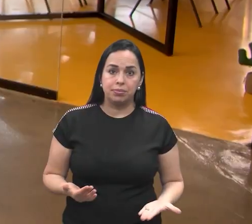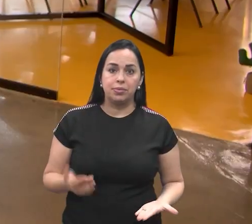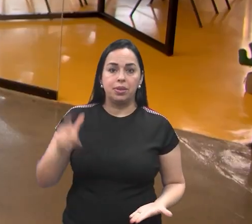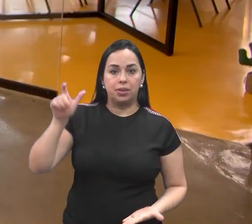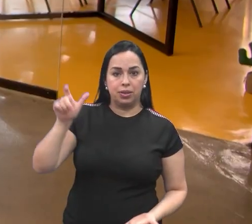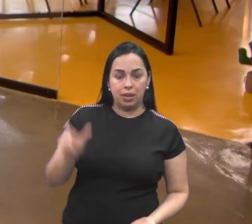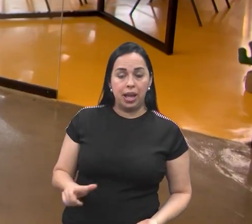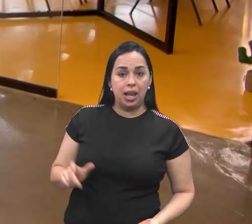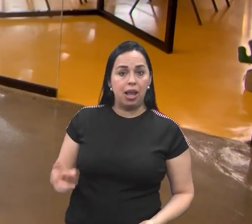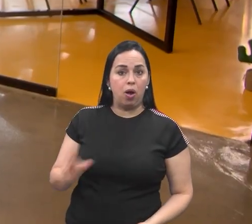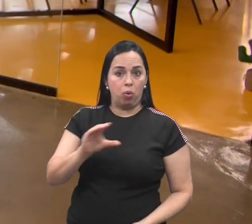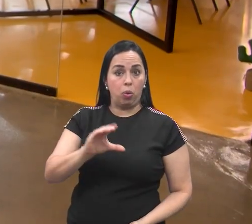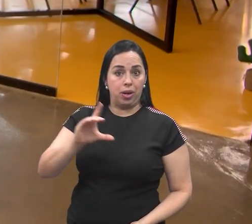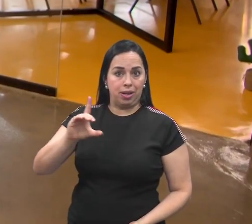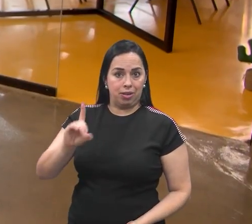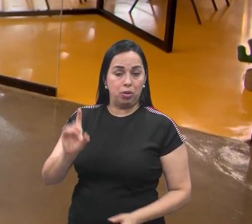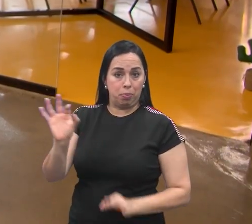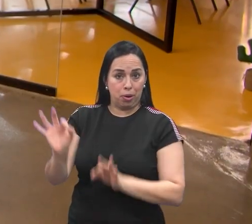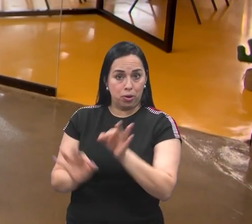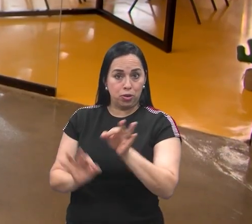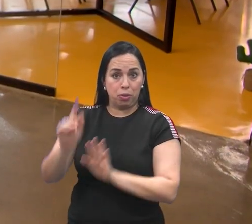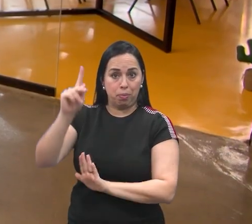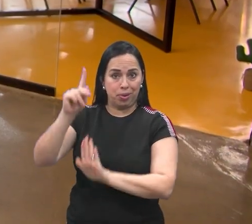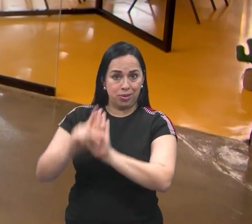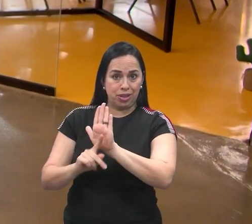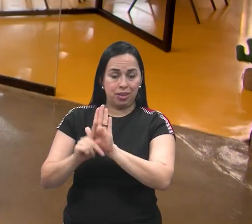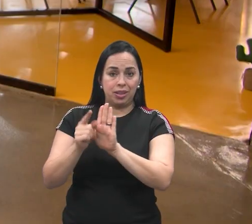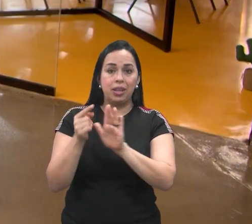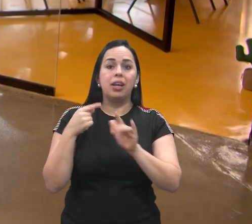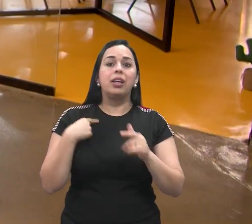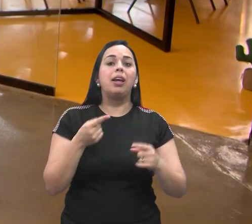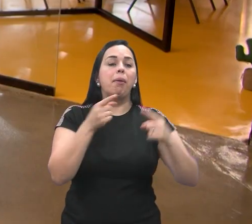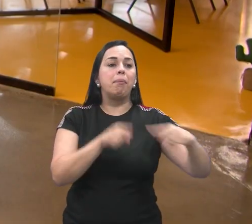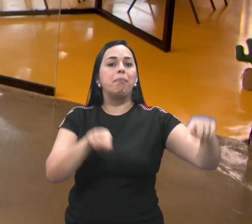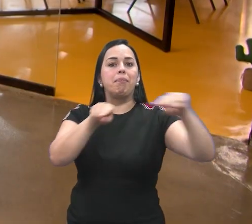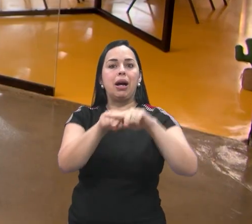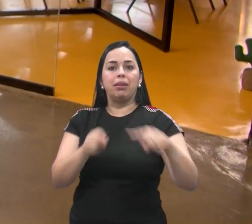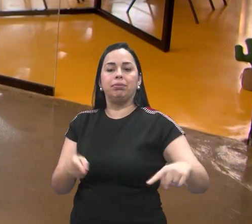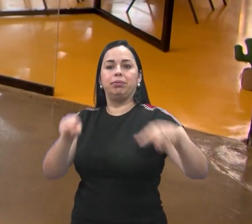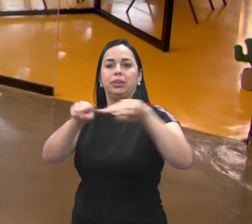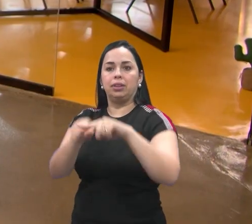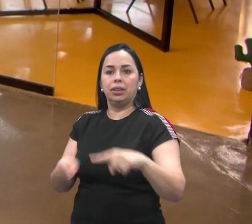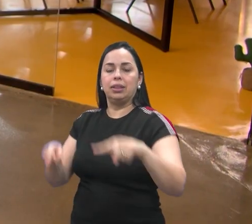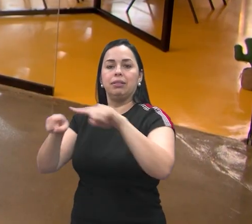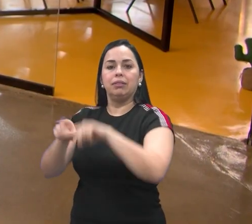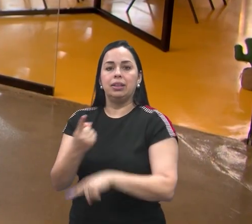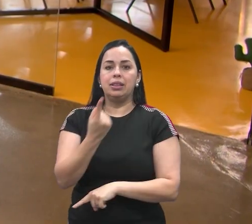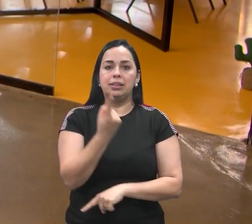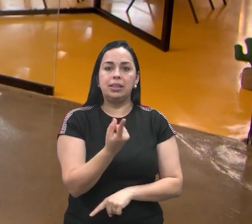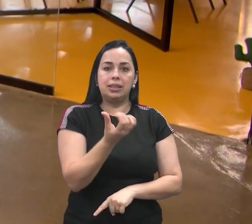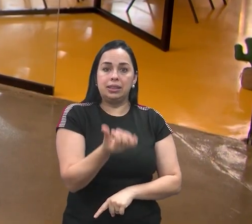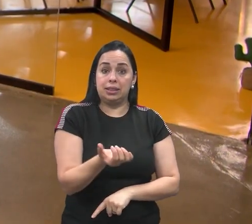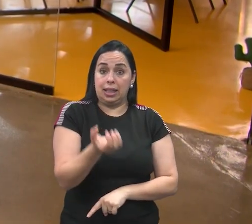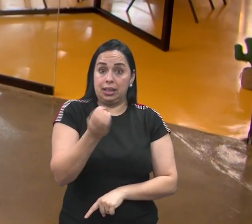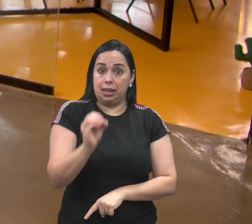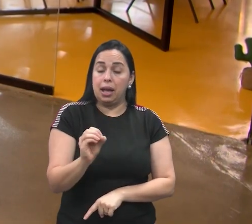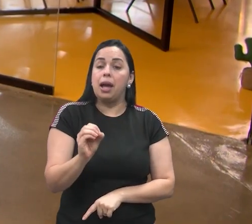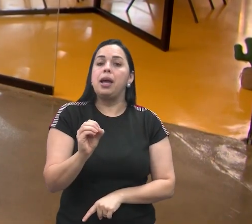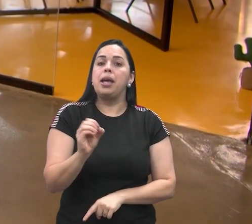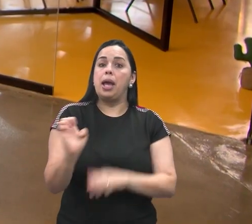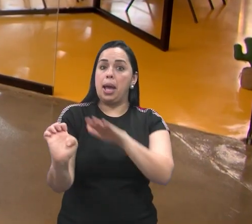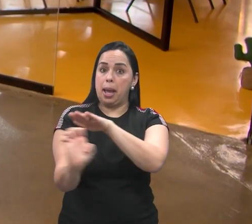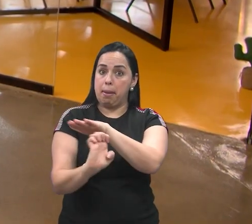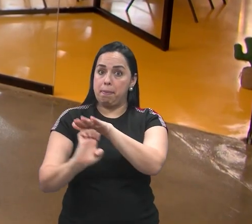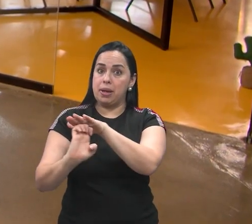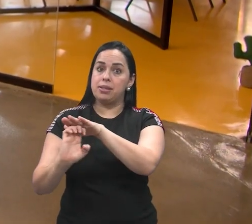José. O Kenzo é o coordenador do programa, que faz ponte para 160 empreendimentos fornecerem